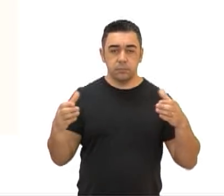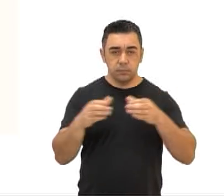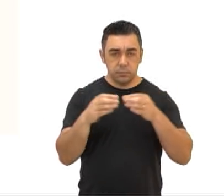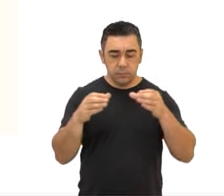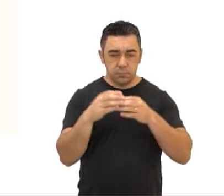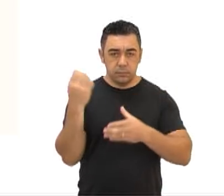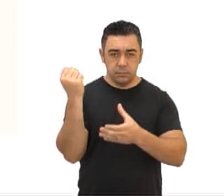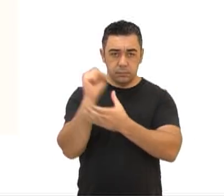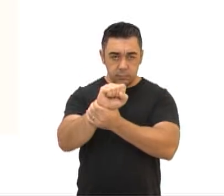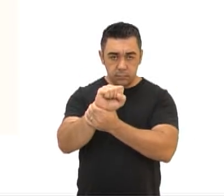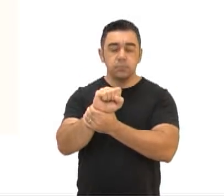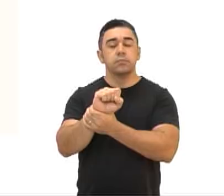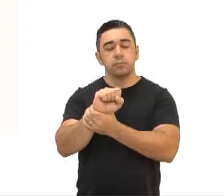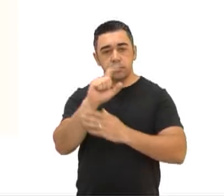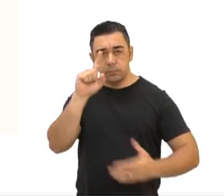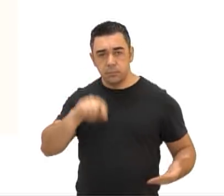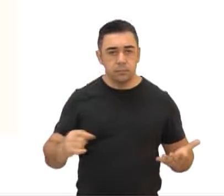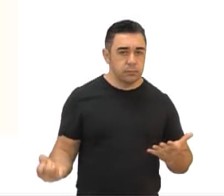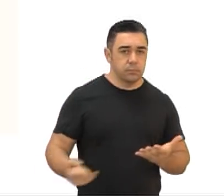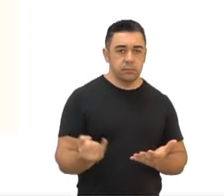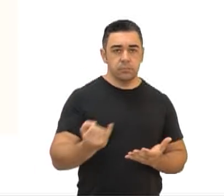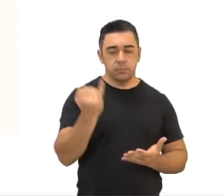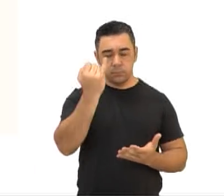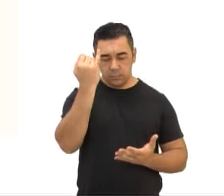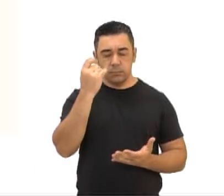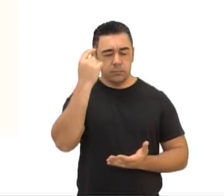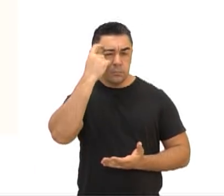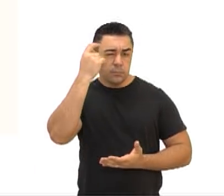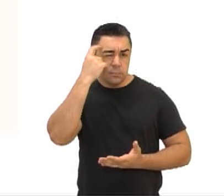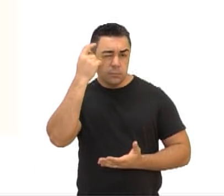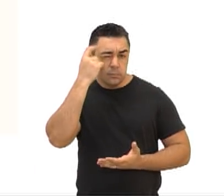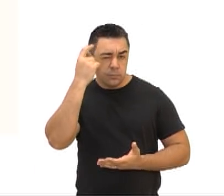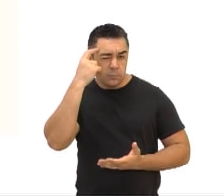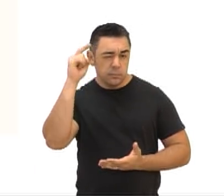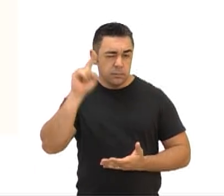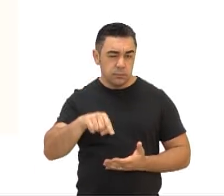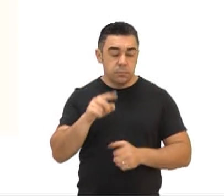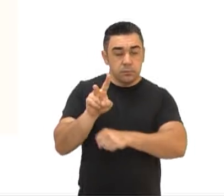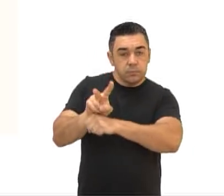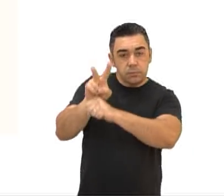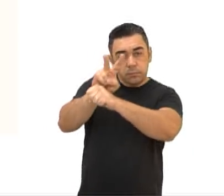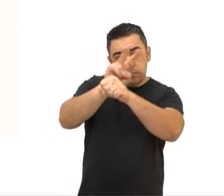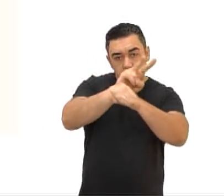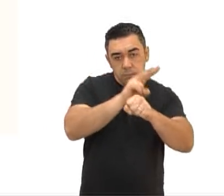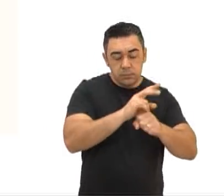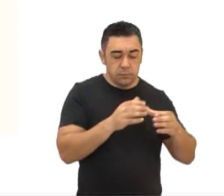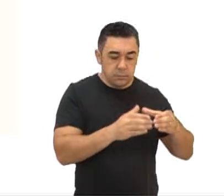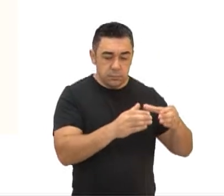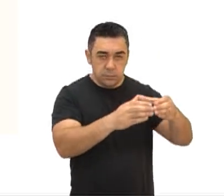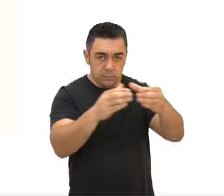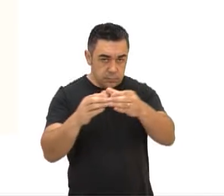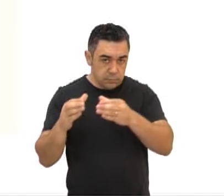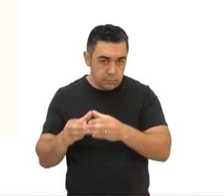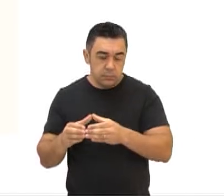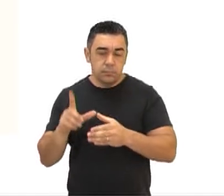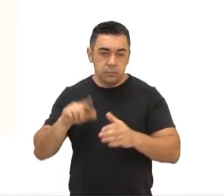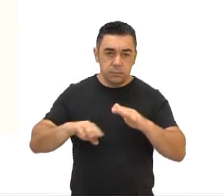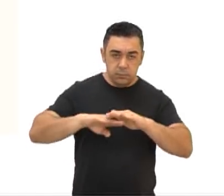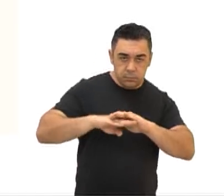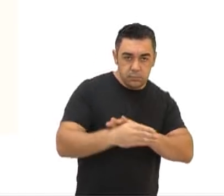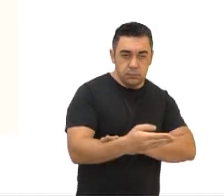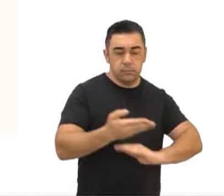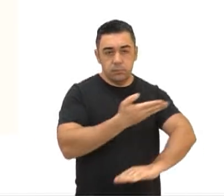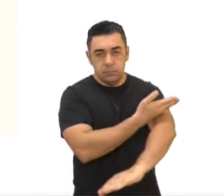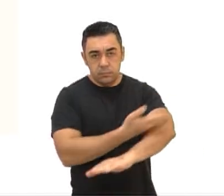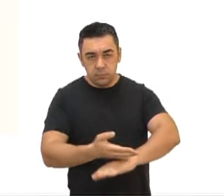que são de grande importância quando a gente pensa nesse sentido ali de preservação de hábitos, costumes, de modos de